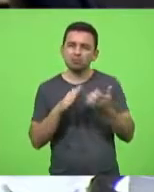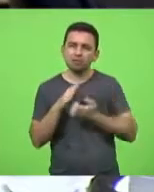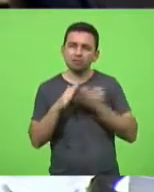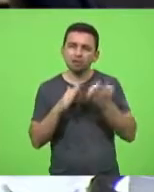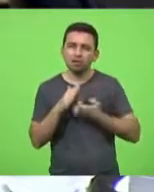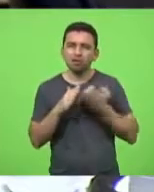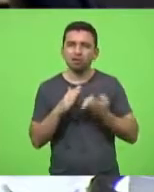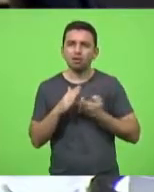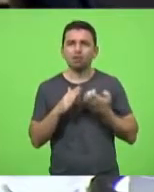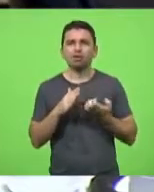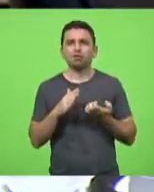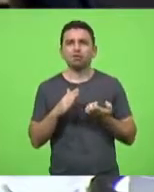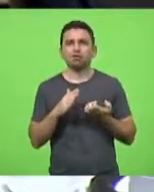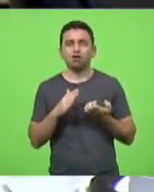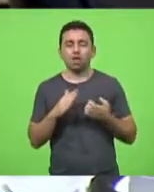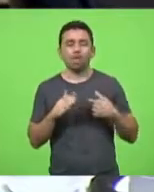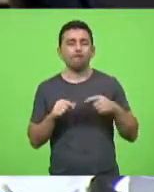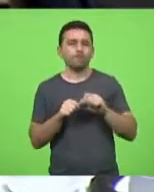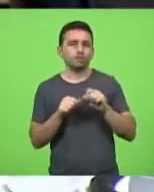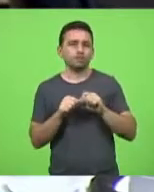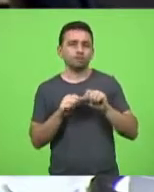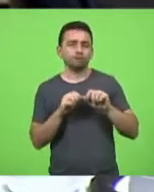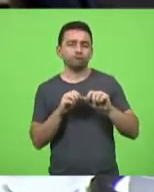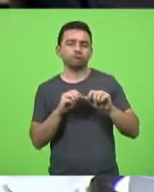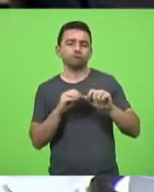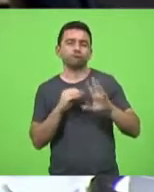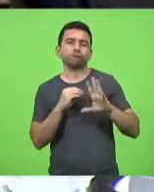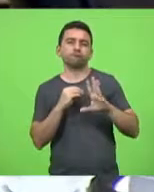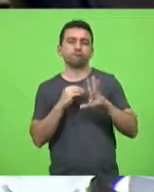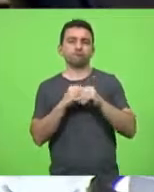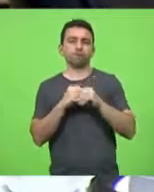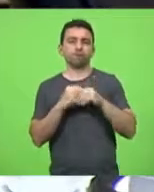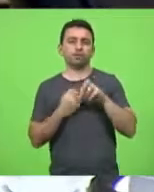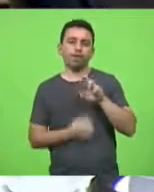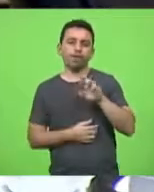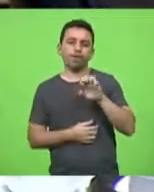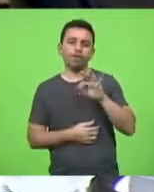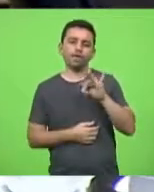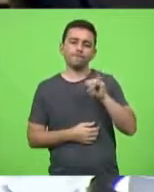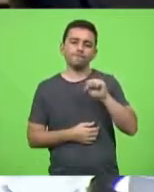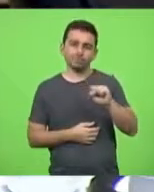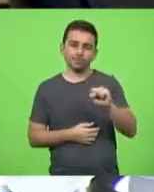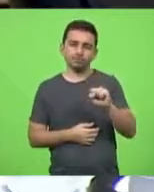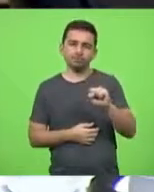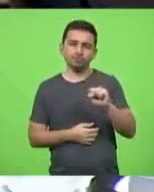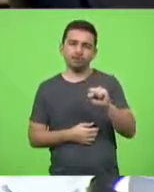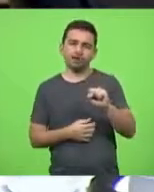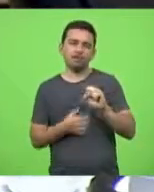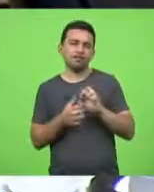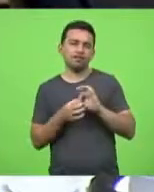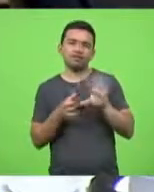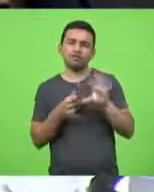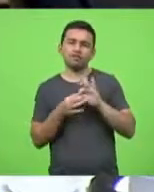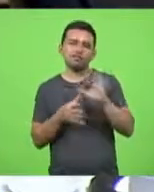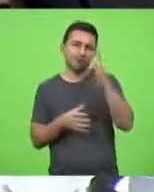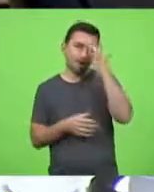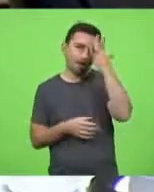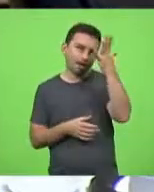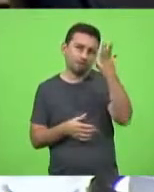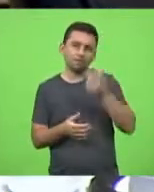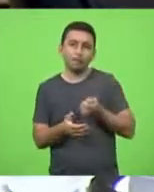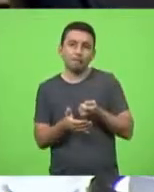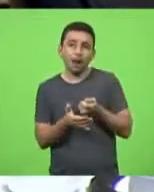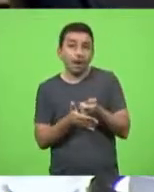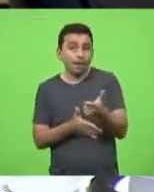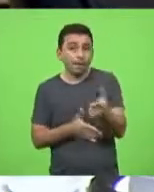extorquindo o empresário. Por isso, eu fiz aqui uma emenda em cima do refis, para que facilite esse pagamento, que é só a